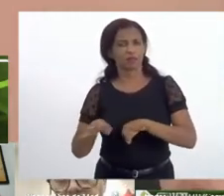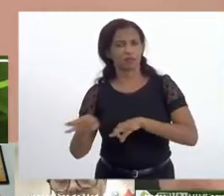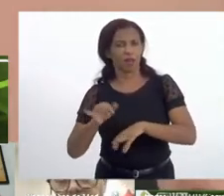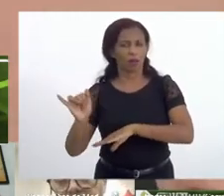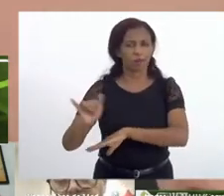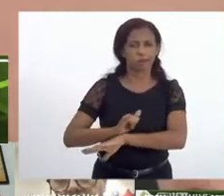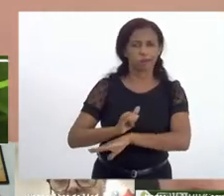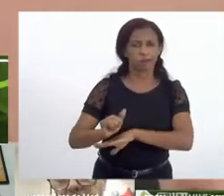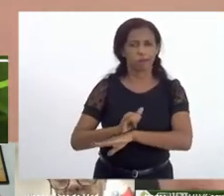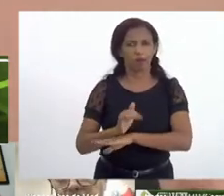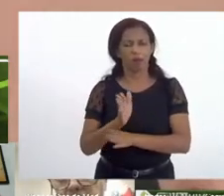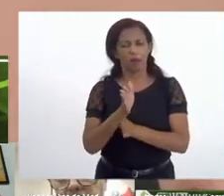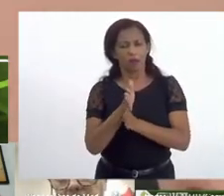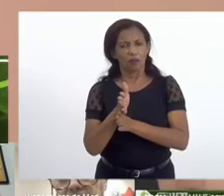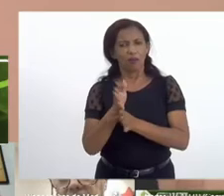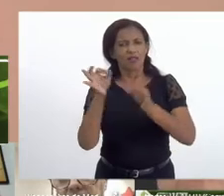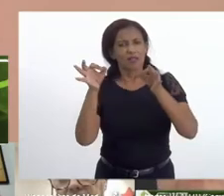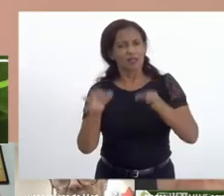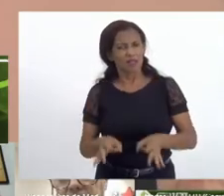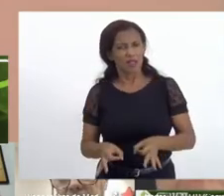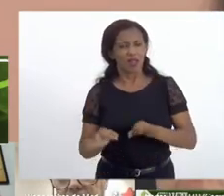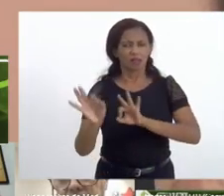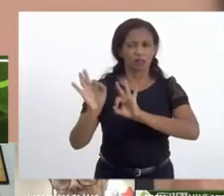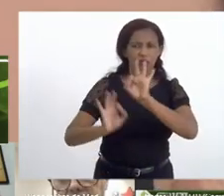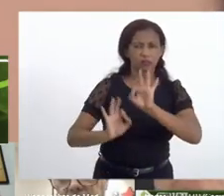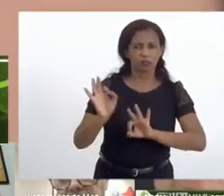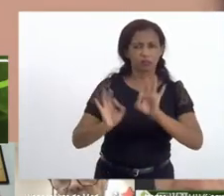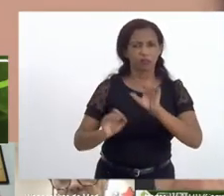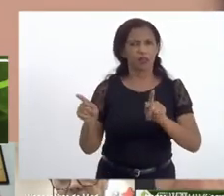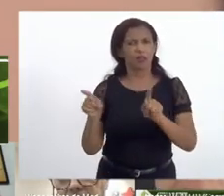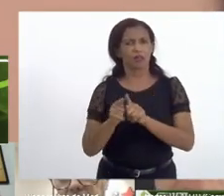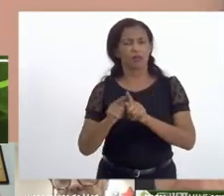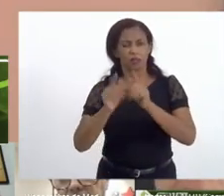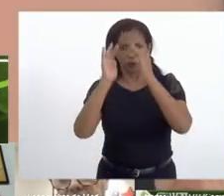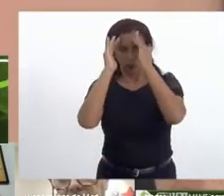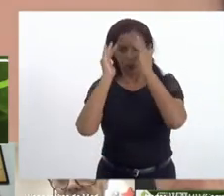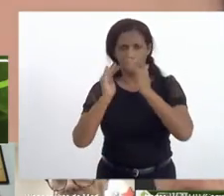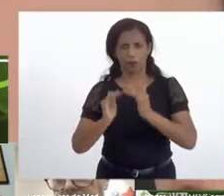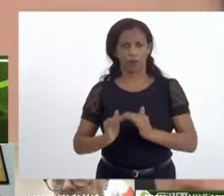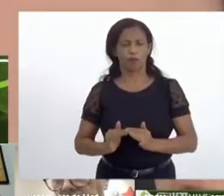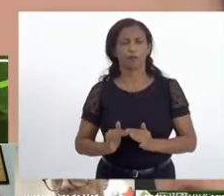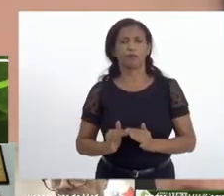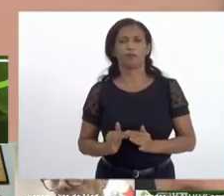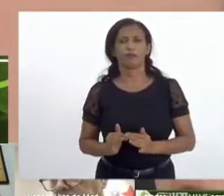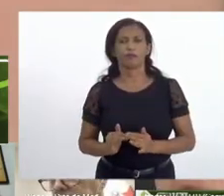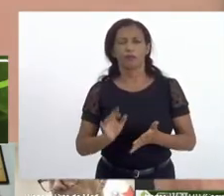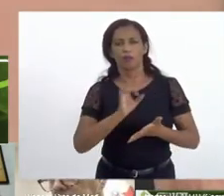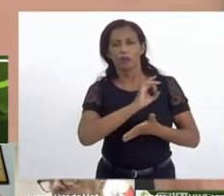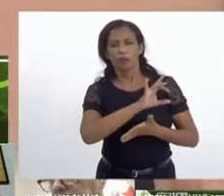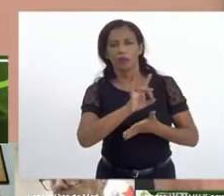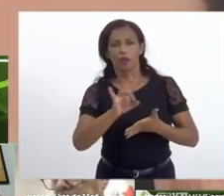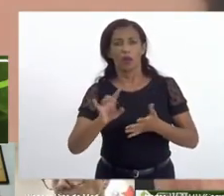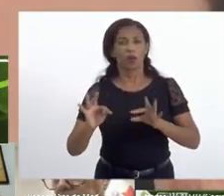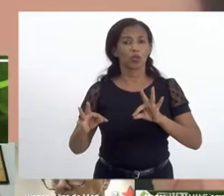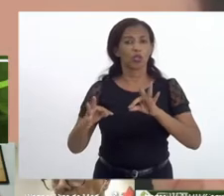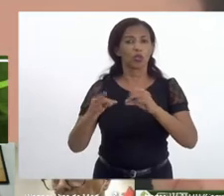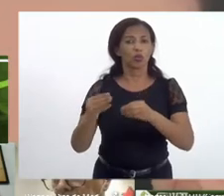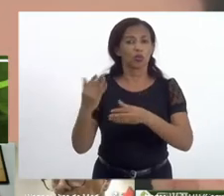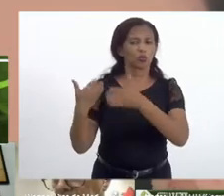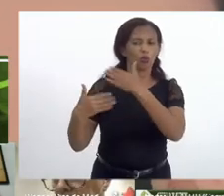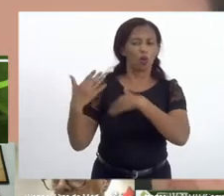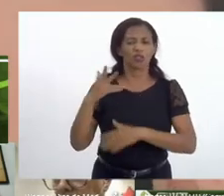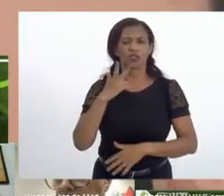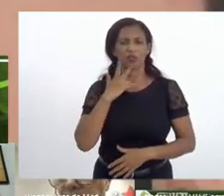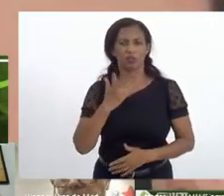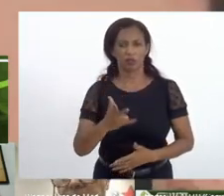forma correta, inclusive se atendendo a questões que os companheiros que me antecederam já